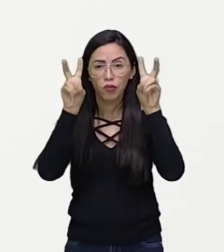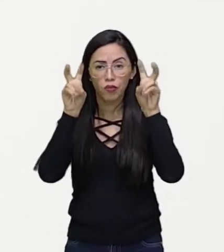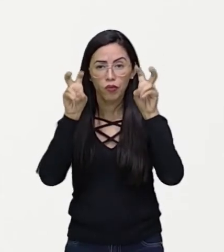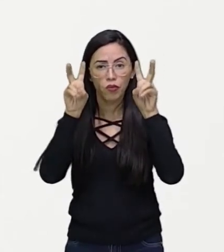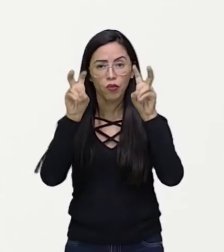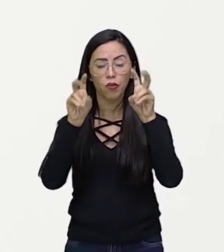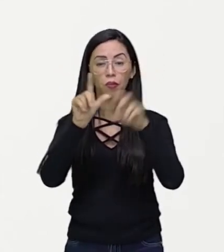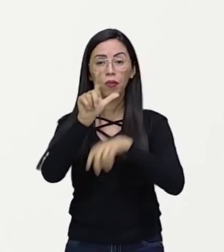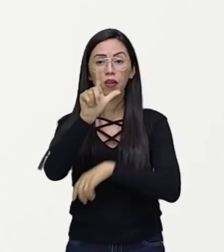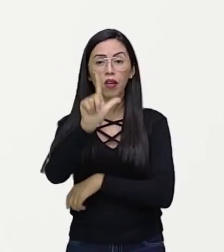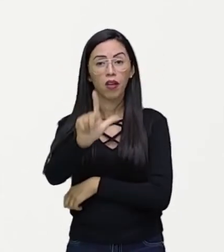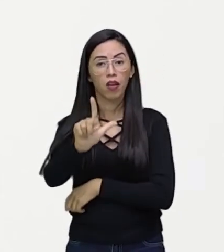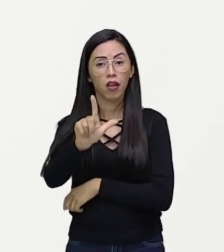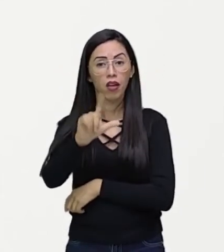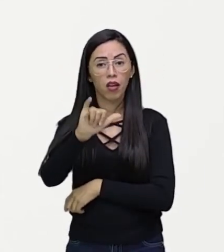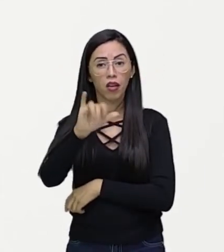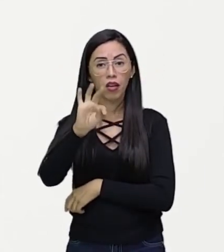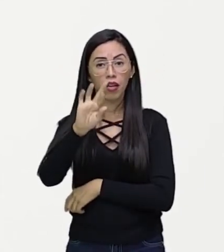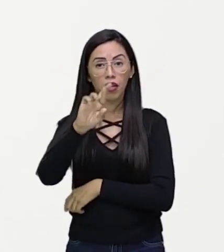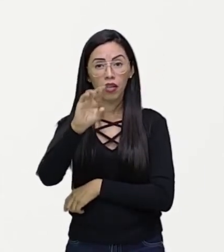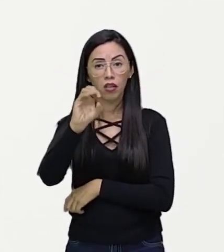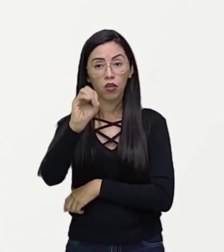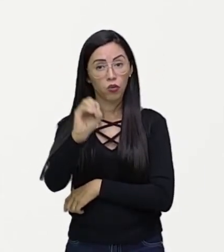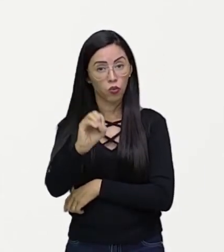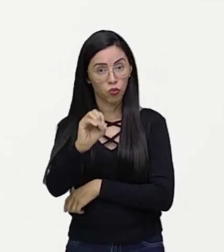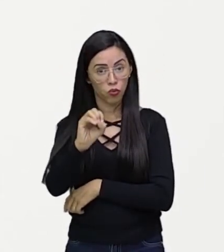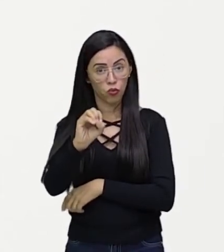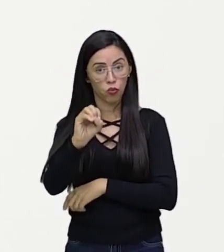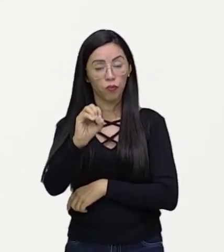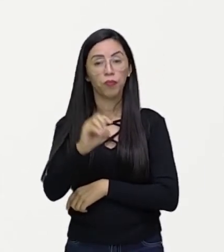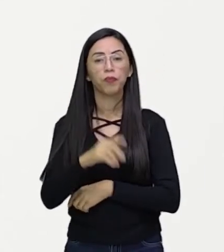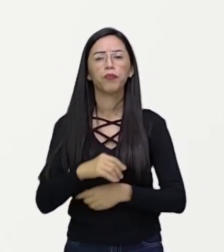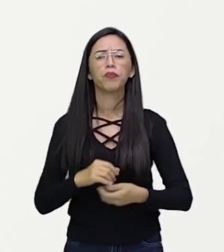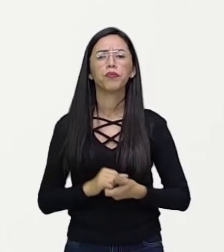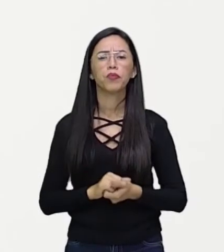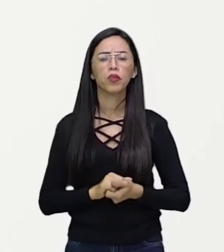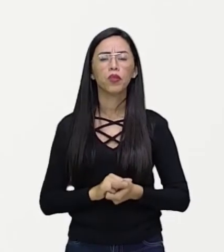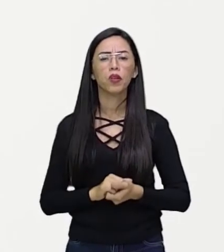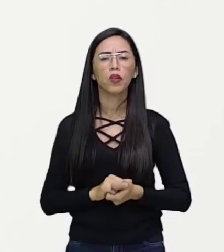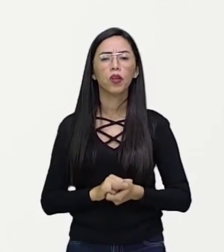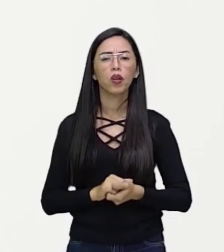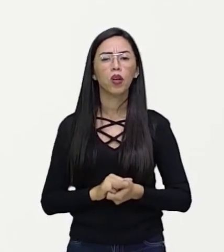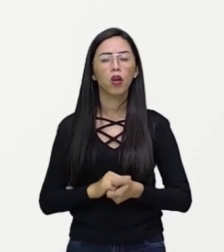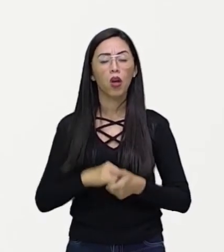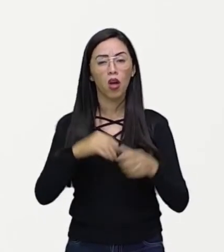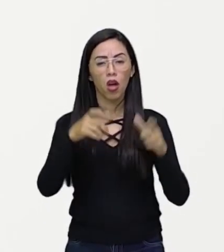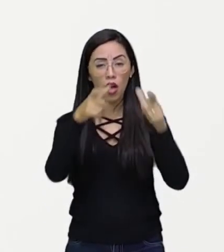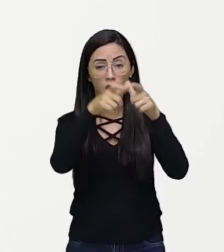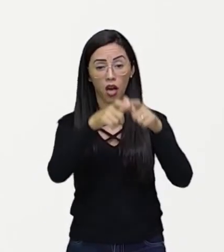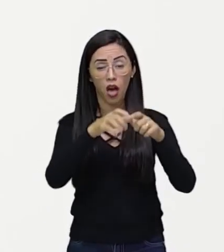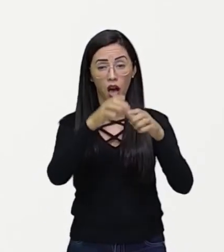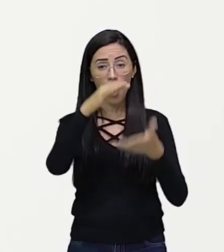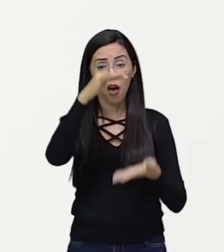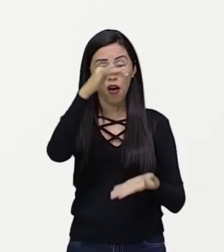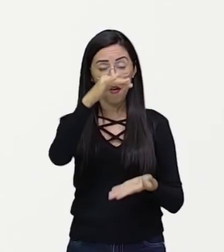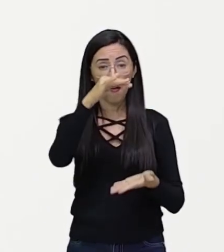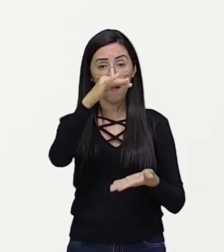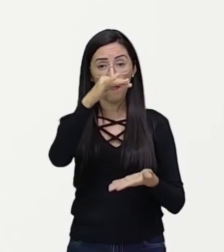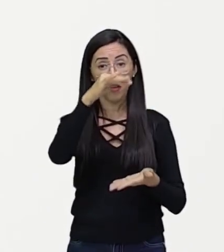Os maiores e os menores. Garrafas grandes,